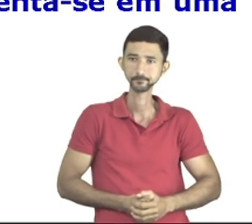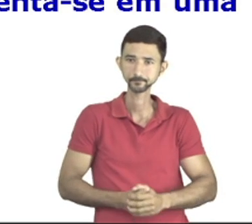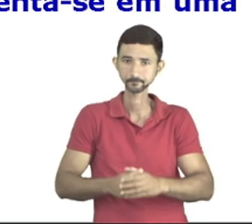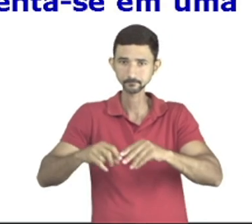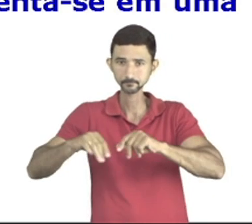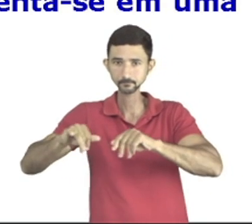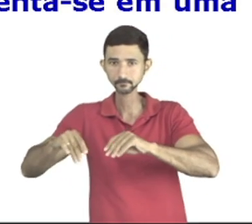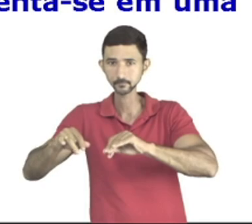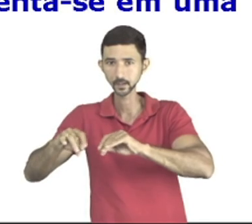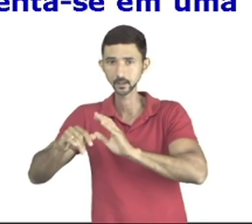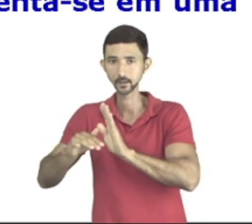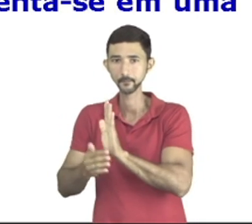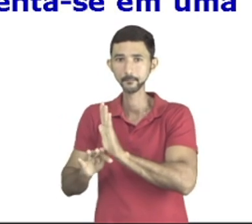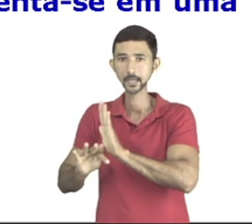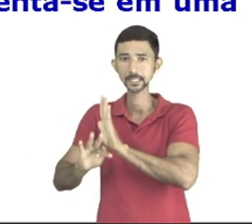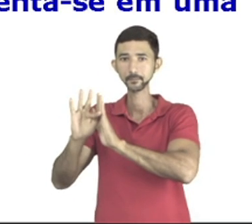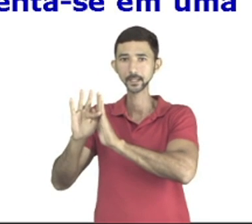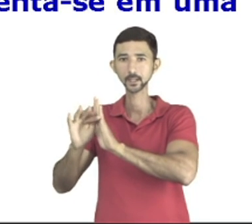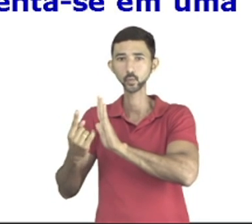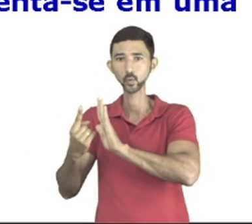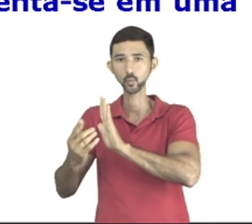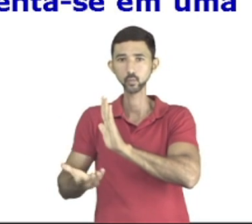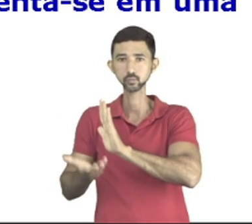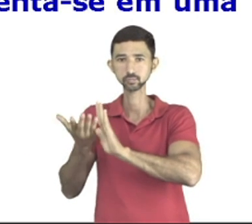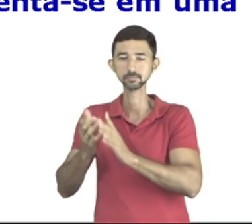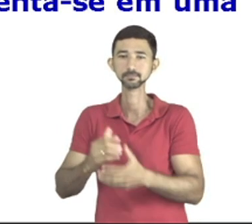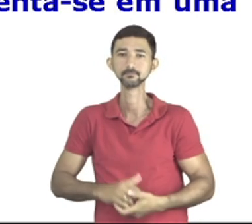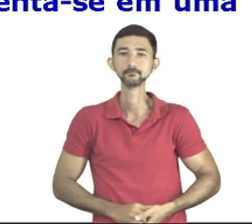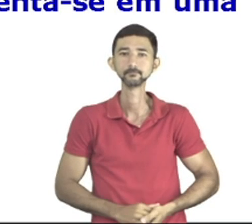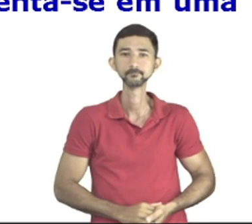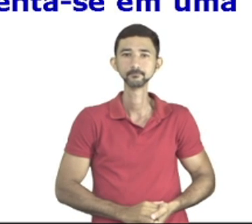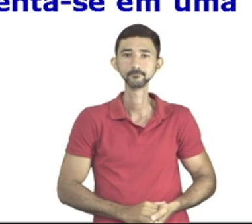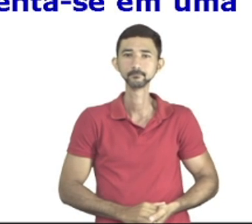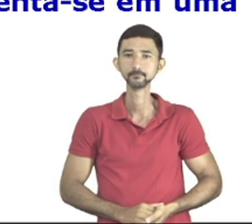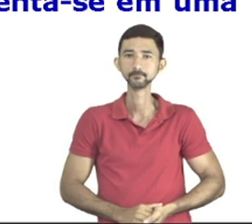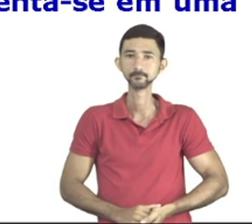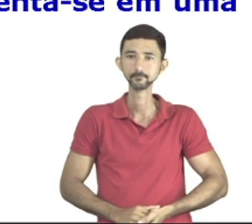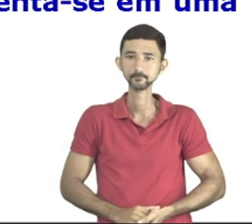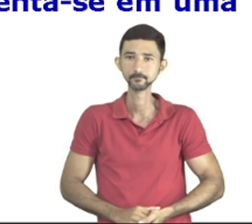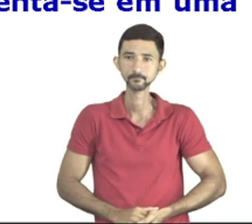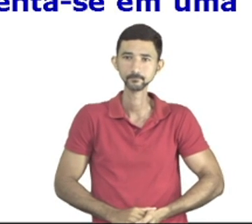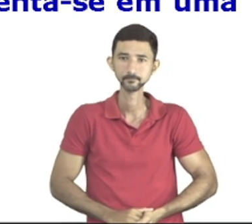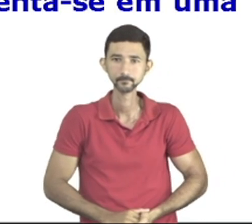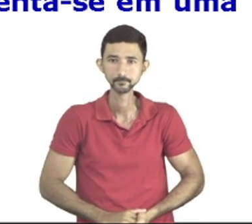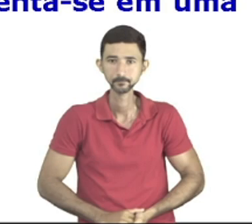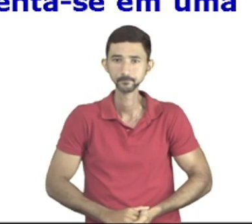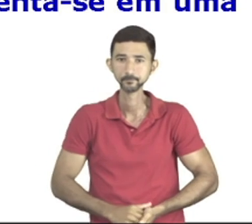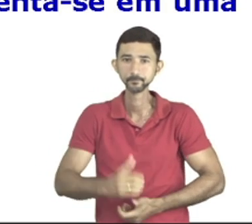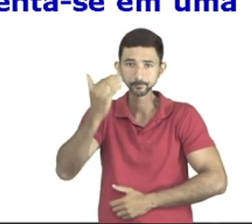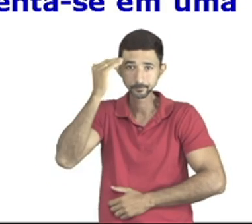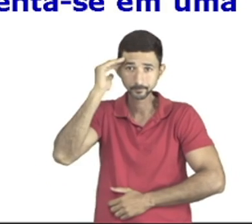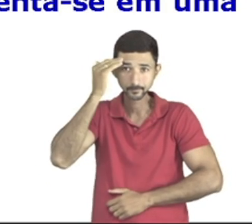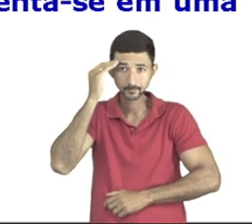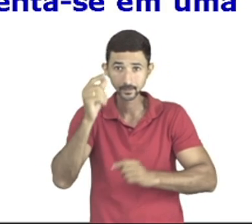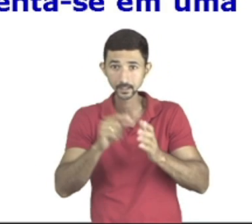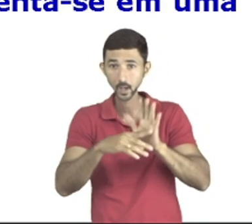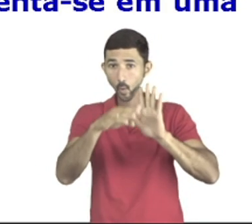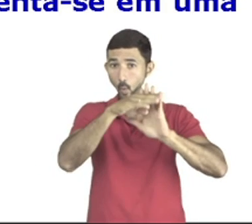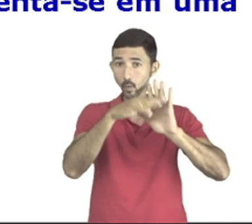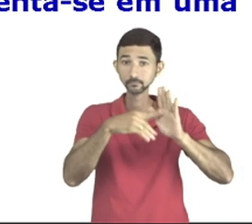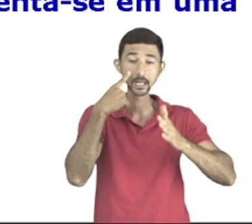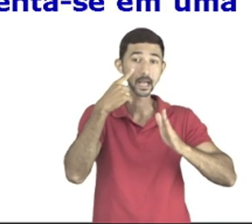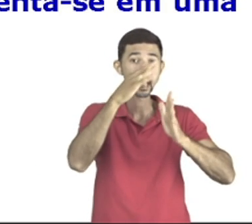bem mais fácil do que eu elevar 1 grau Celsius em 1 grama de água. Tá? Com isso, ele diz assim, compreendemos aqui a razão pela